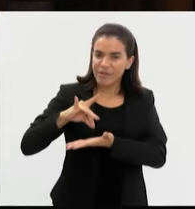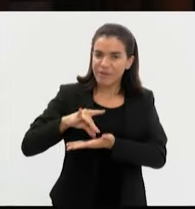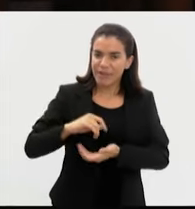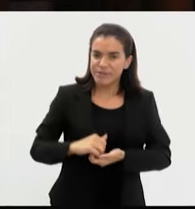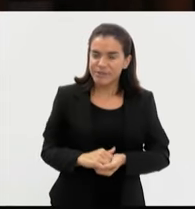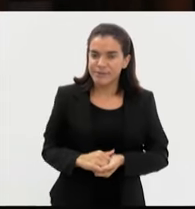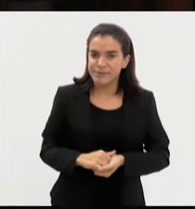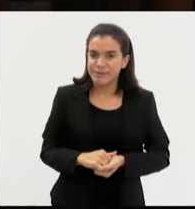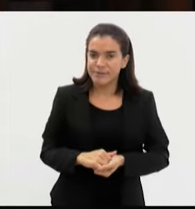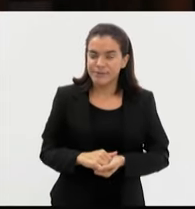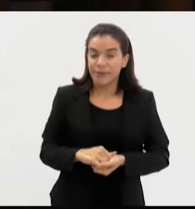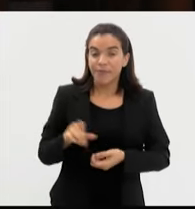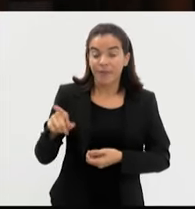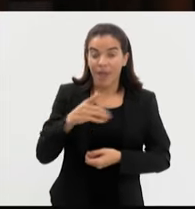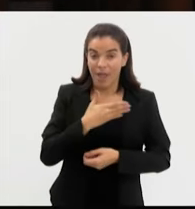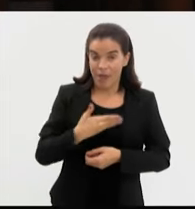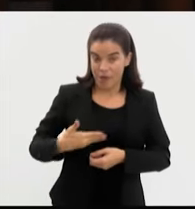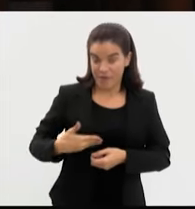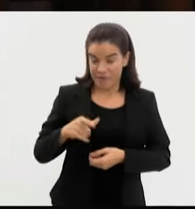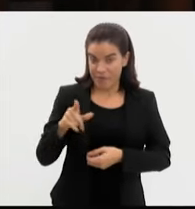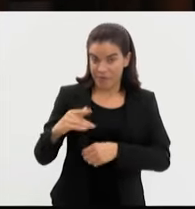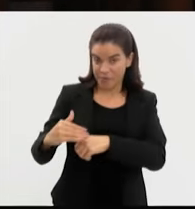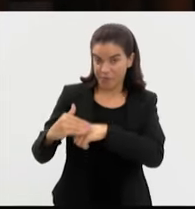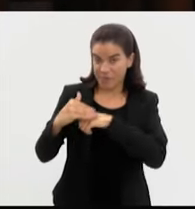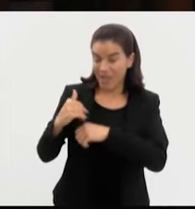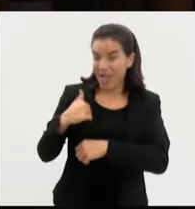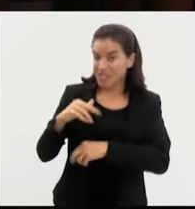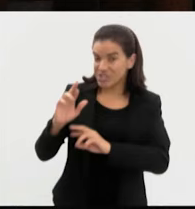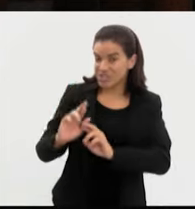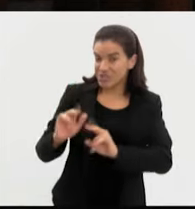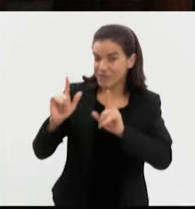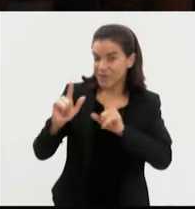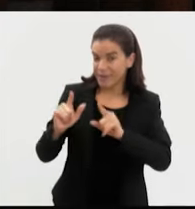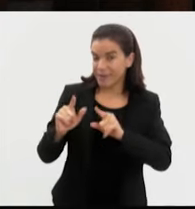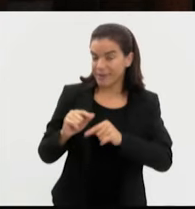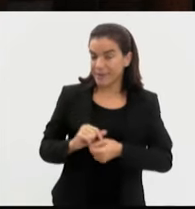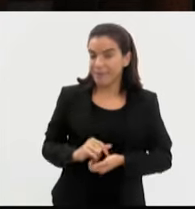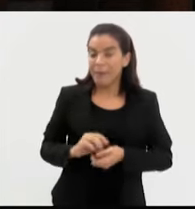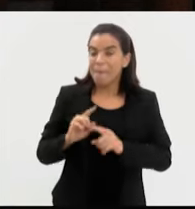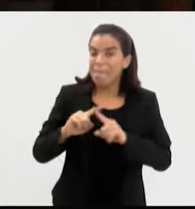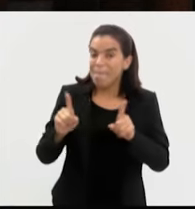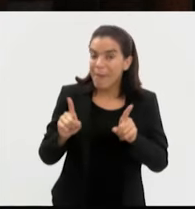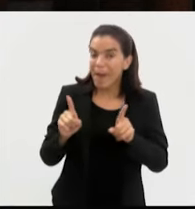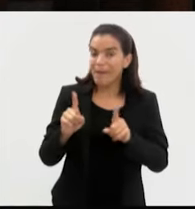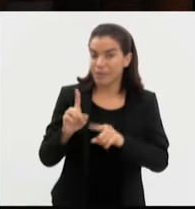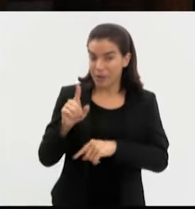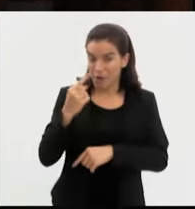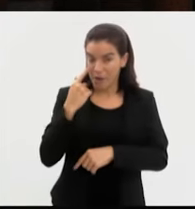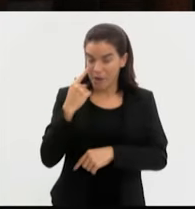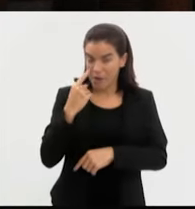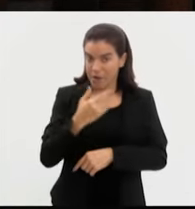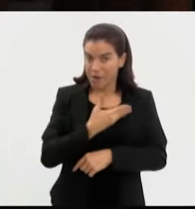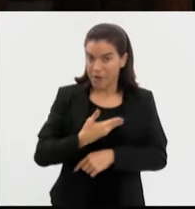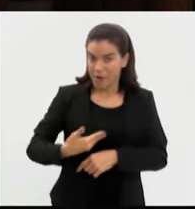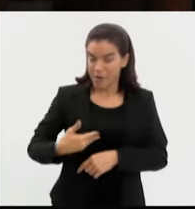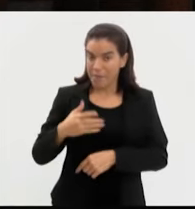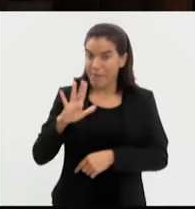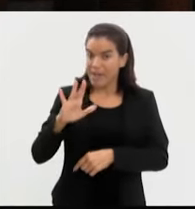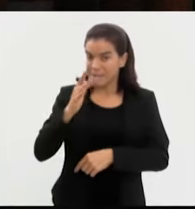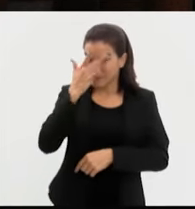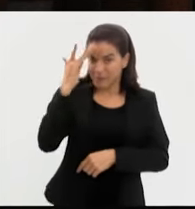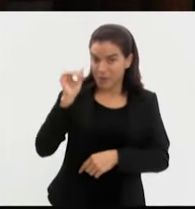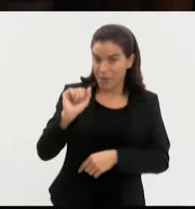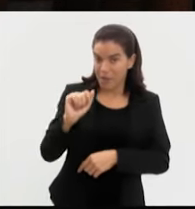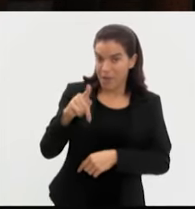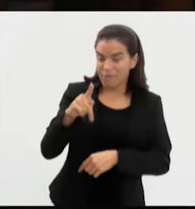verdade aí o governador falou assim ai a diferença é muito grande a paridade mas a alegação do governador mas o reformado